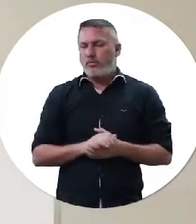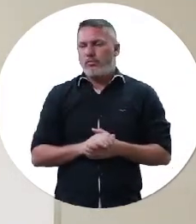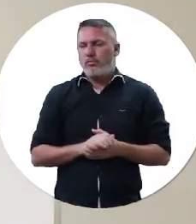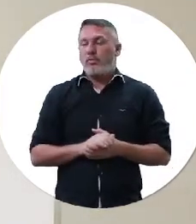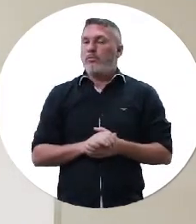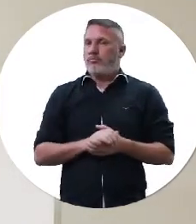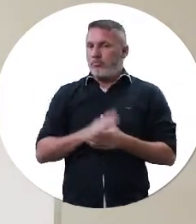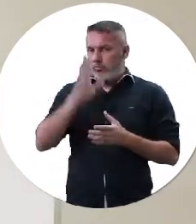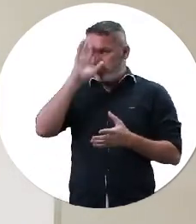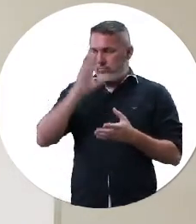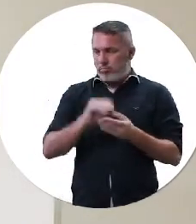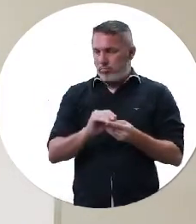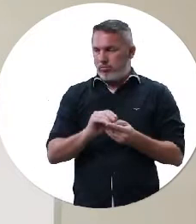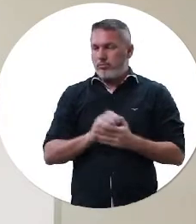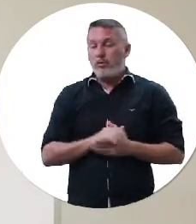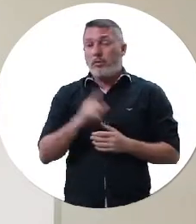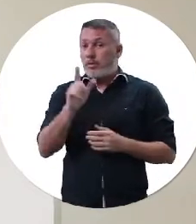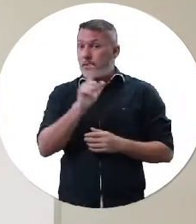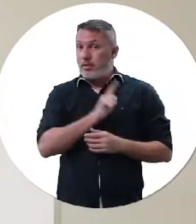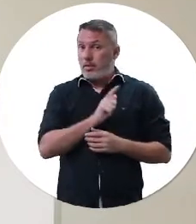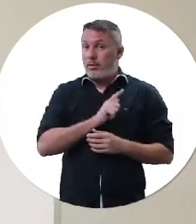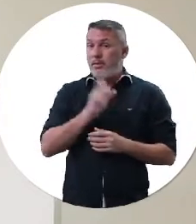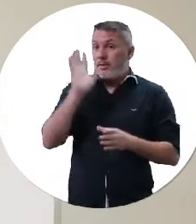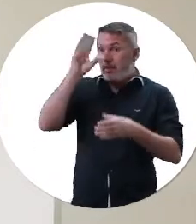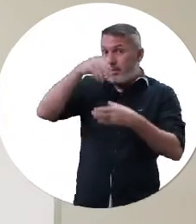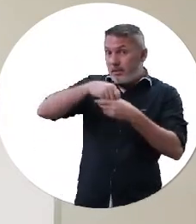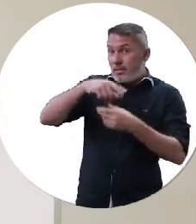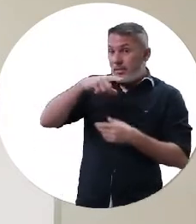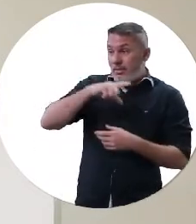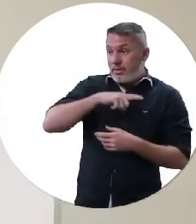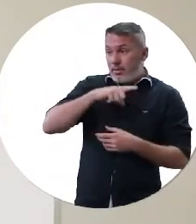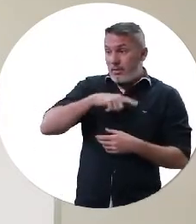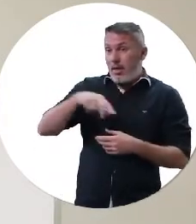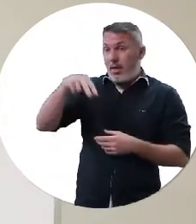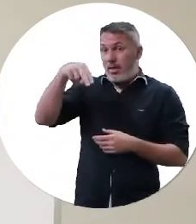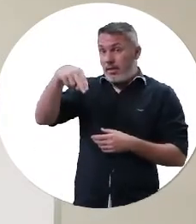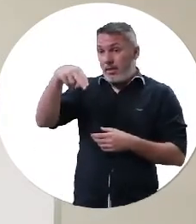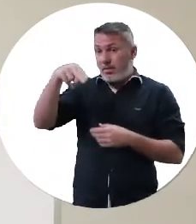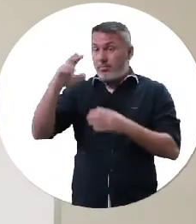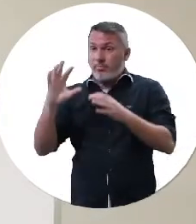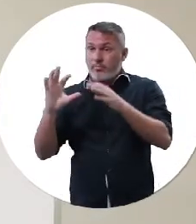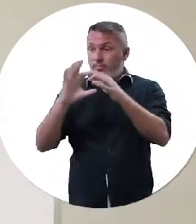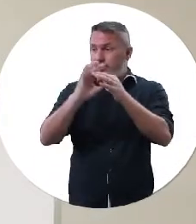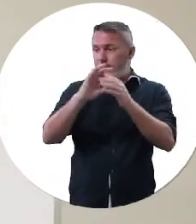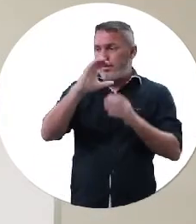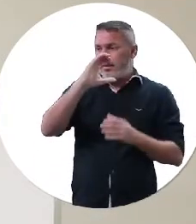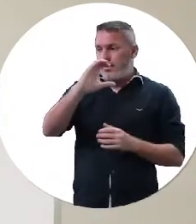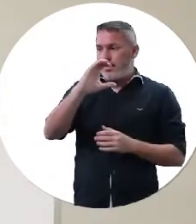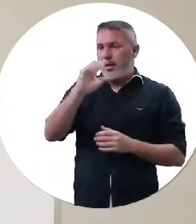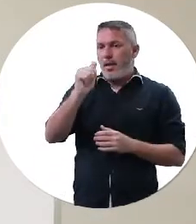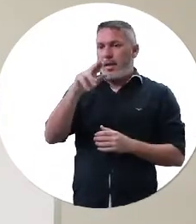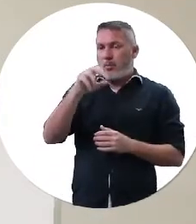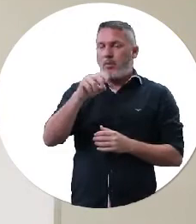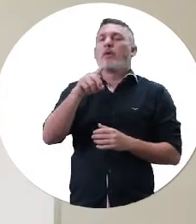Amina. Amina tem como grupo funcional, pessoal, nitrogênio.